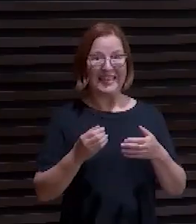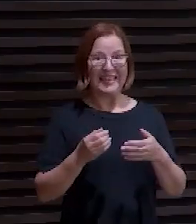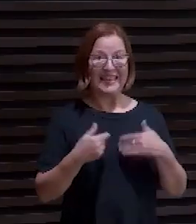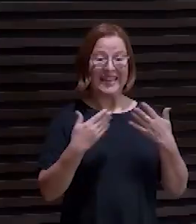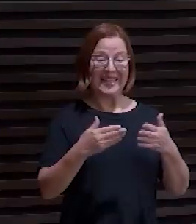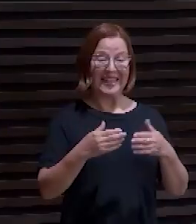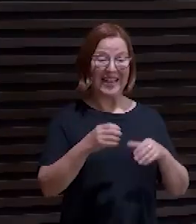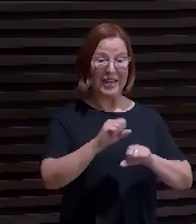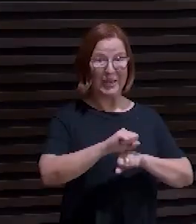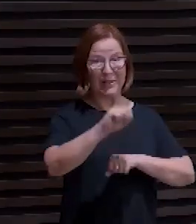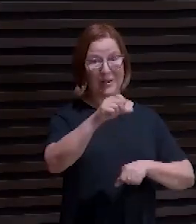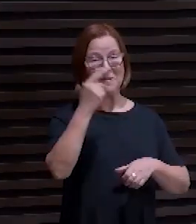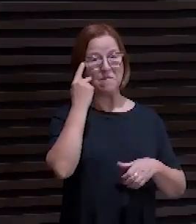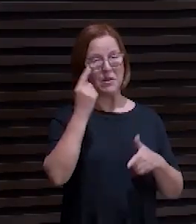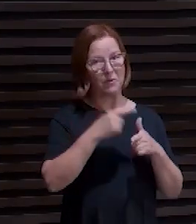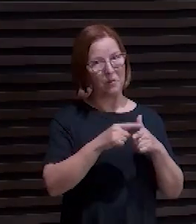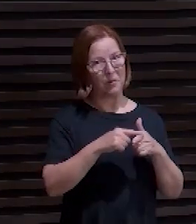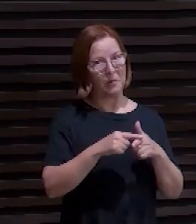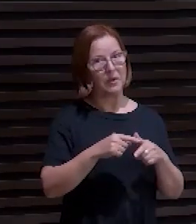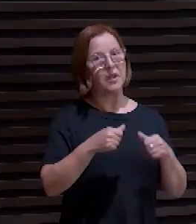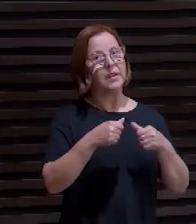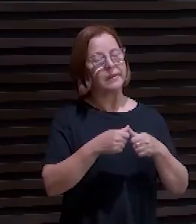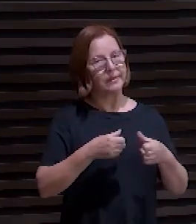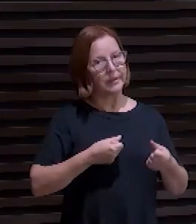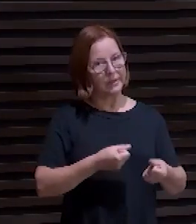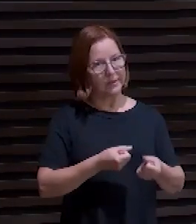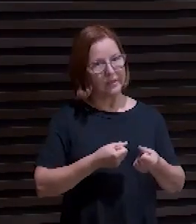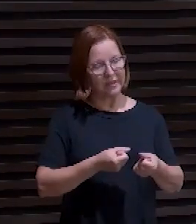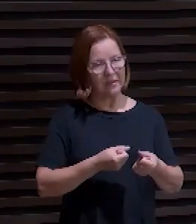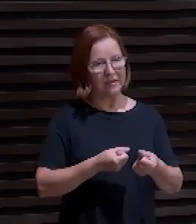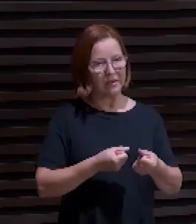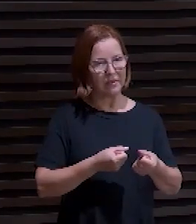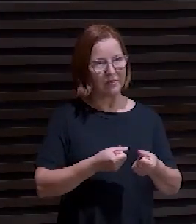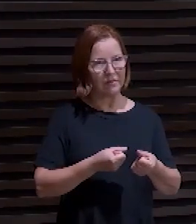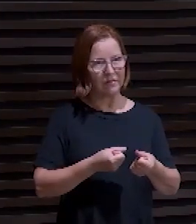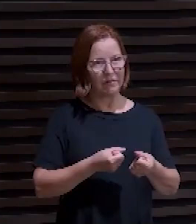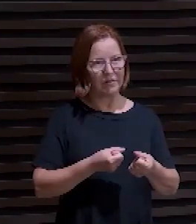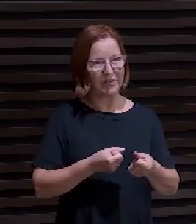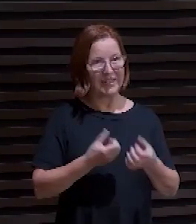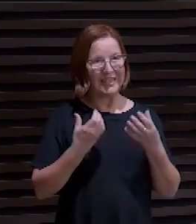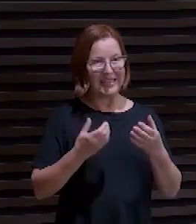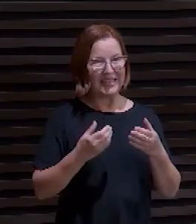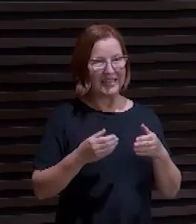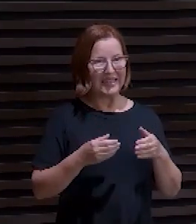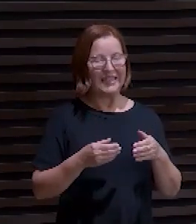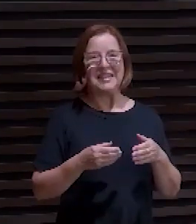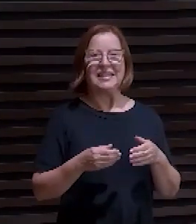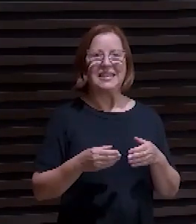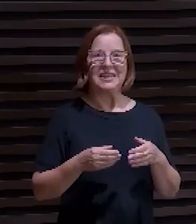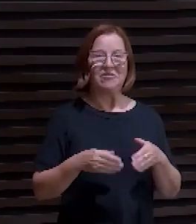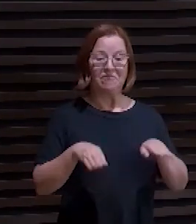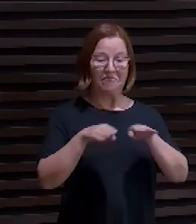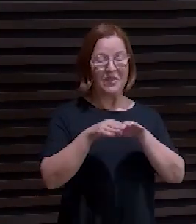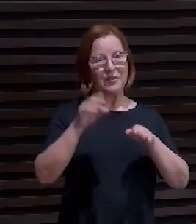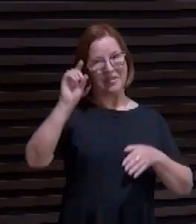problemas. Isso é uma tentação de teomania, de